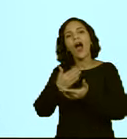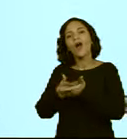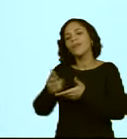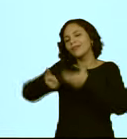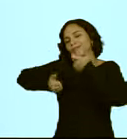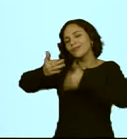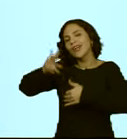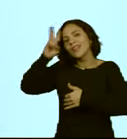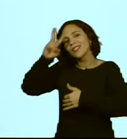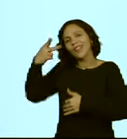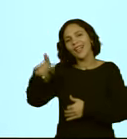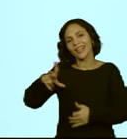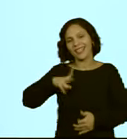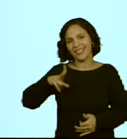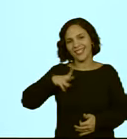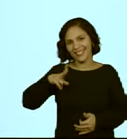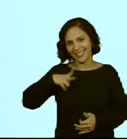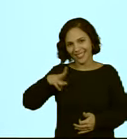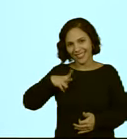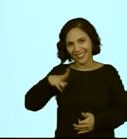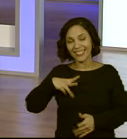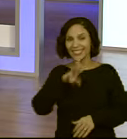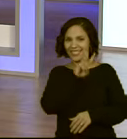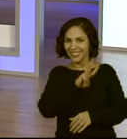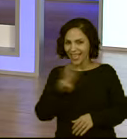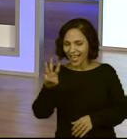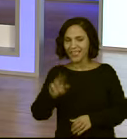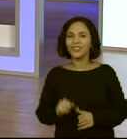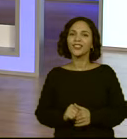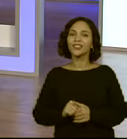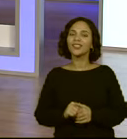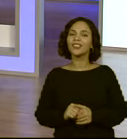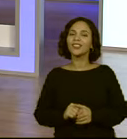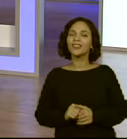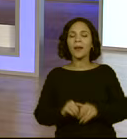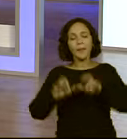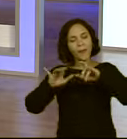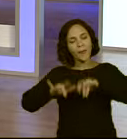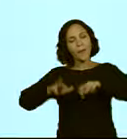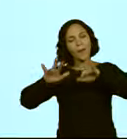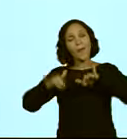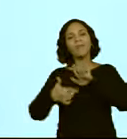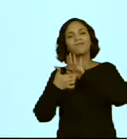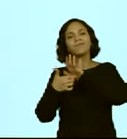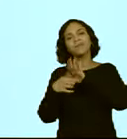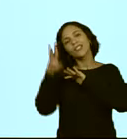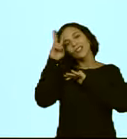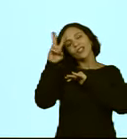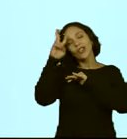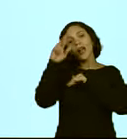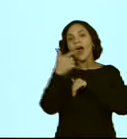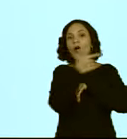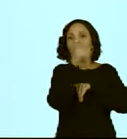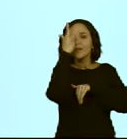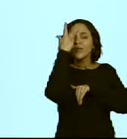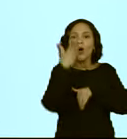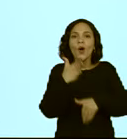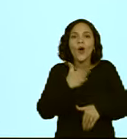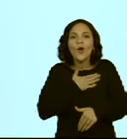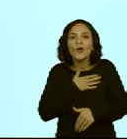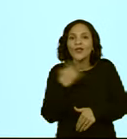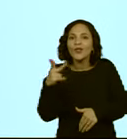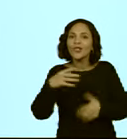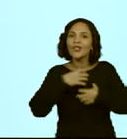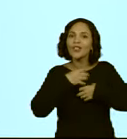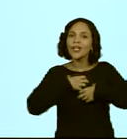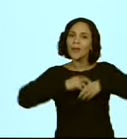sobre as histórias dela lá no no site e ela conquista todos os leitores